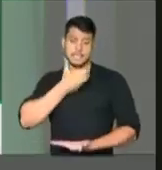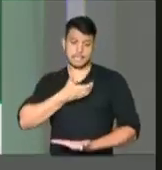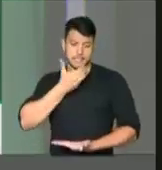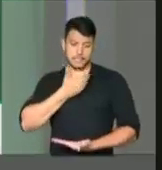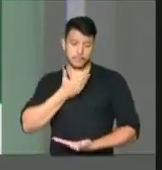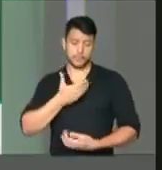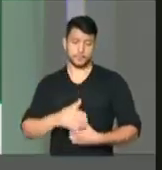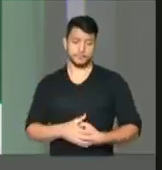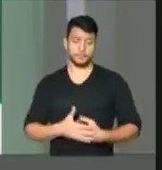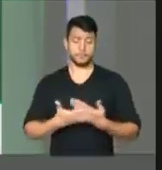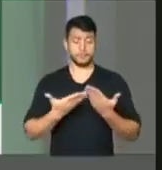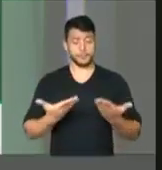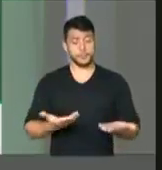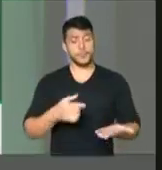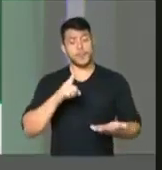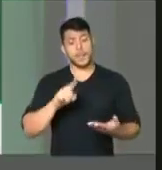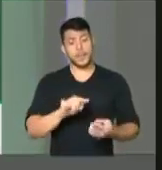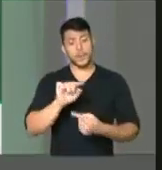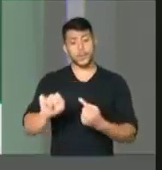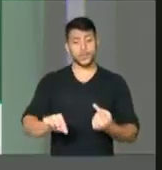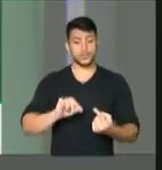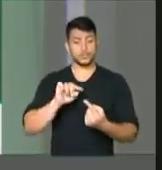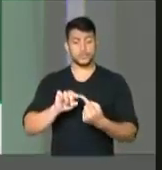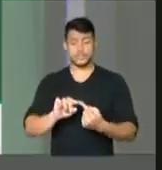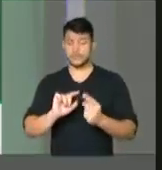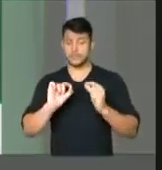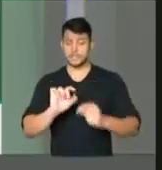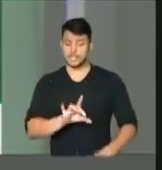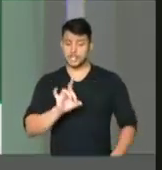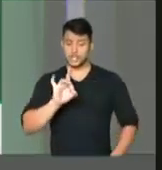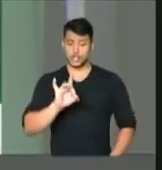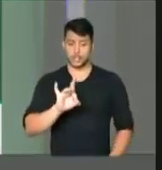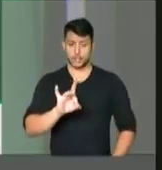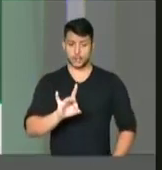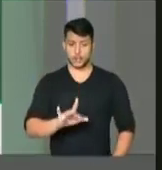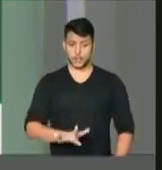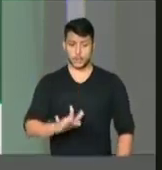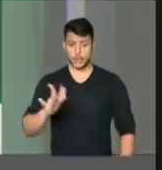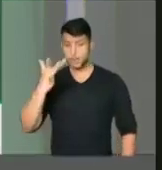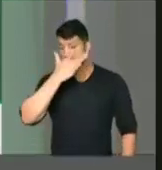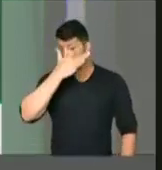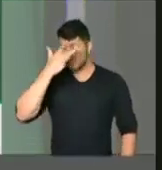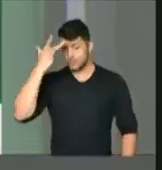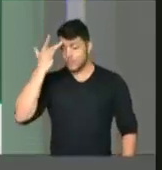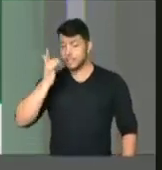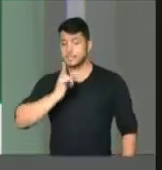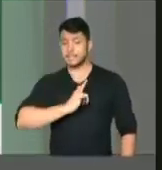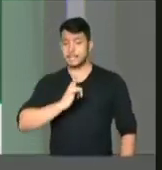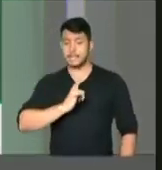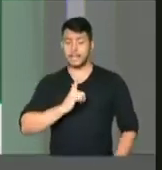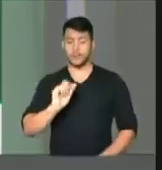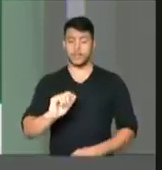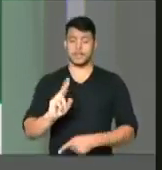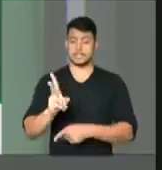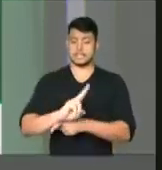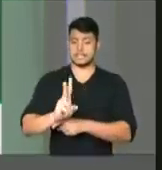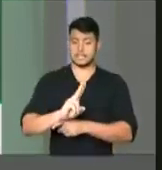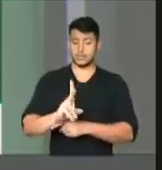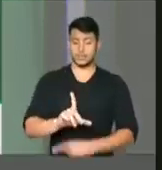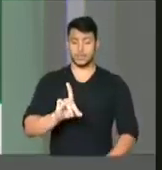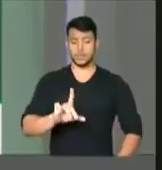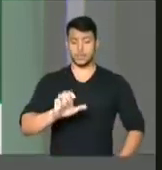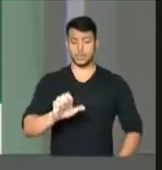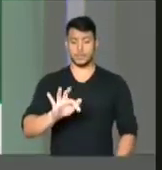dezembro. A medida anunciada é destinada apenas aos pescadores que recebem o seguro defeso